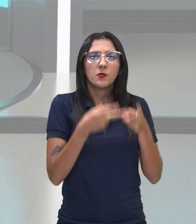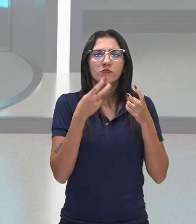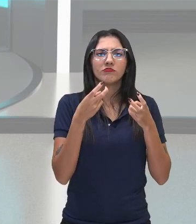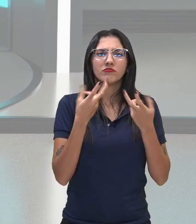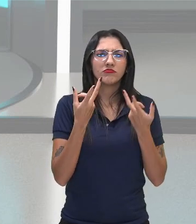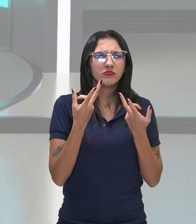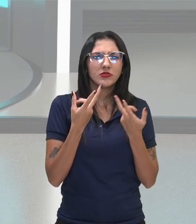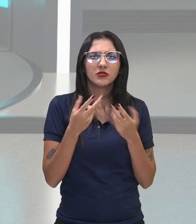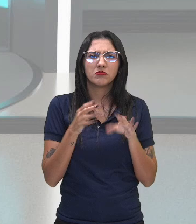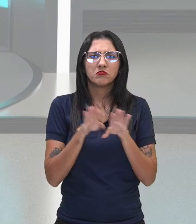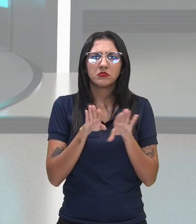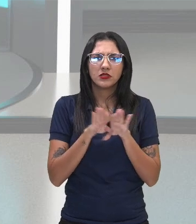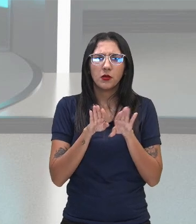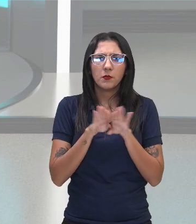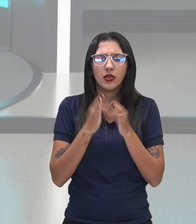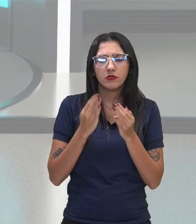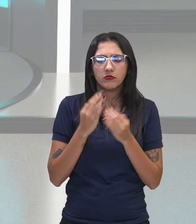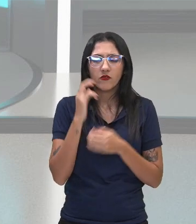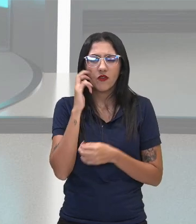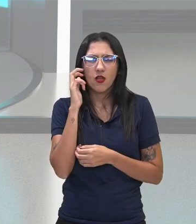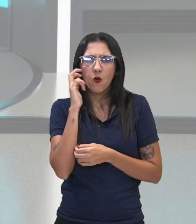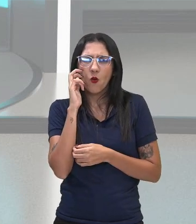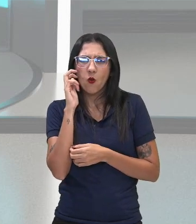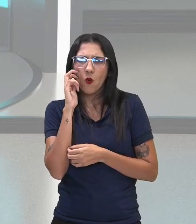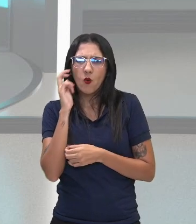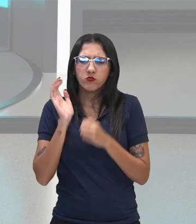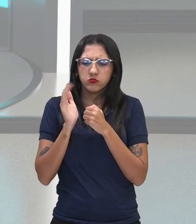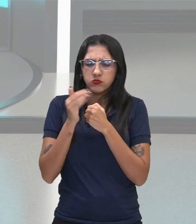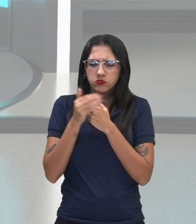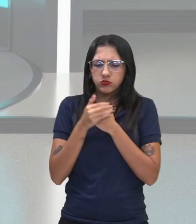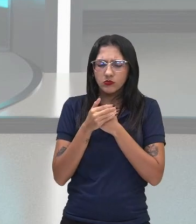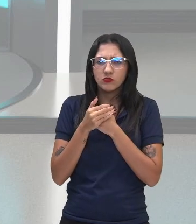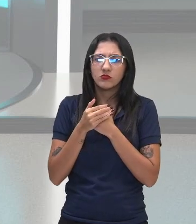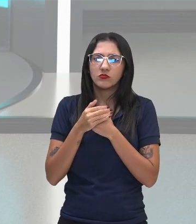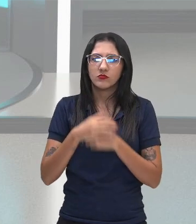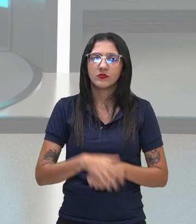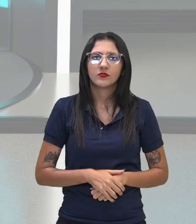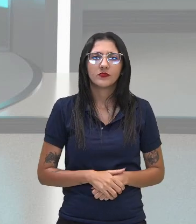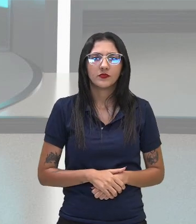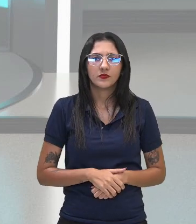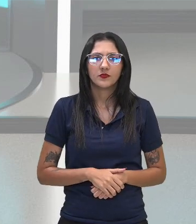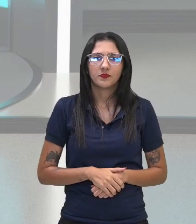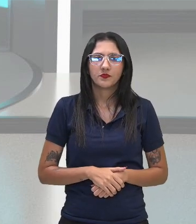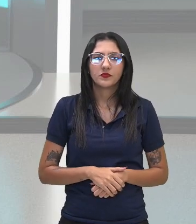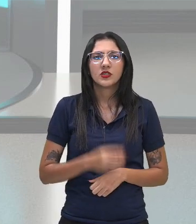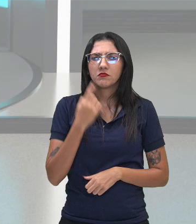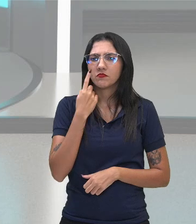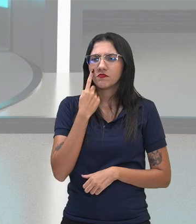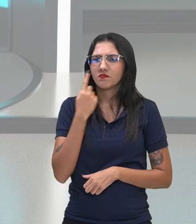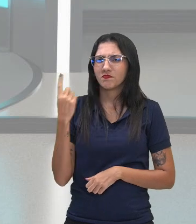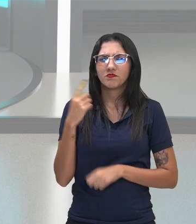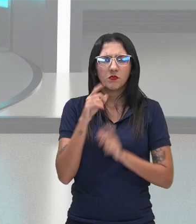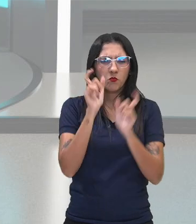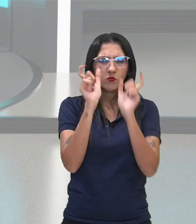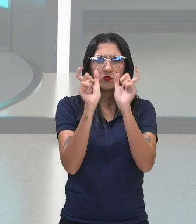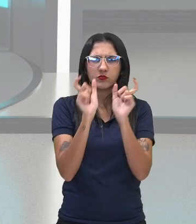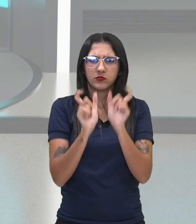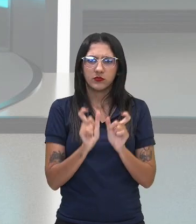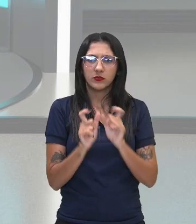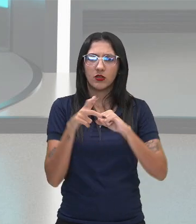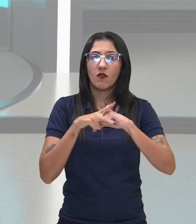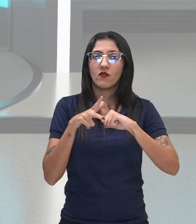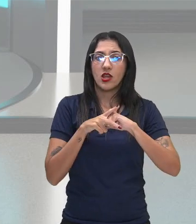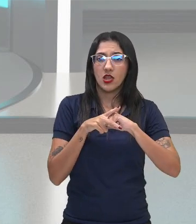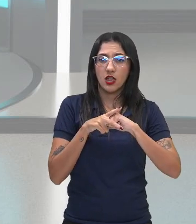Encobria-se na presença dos brancos e julgava-se cabra. Então, olhando aí esses verbos aí em destaque,